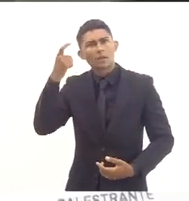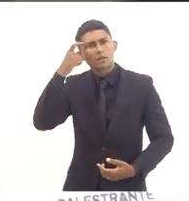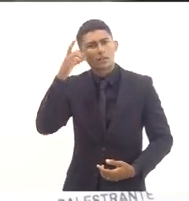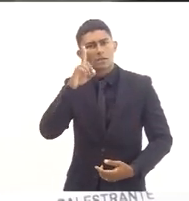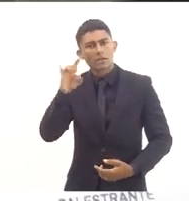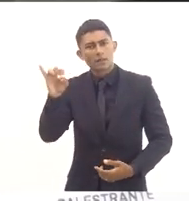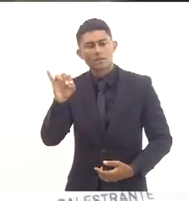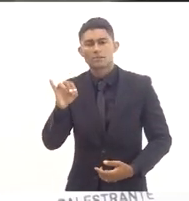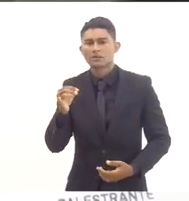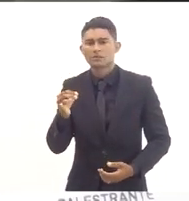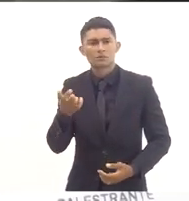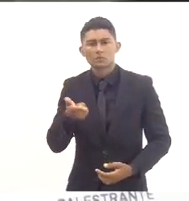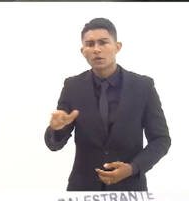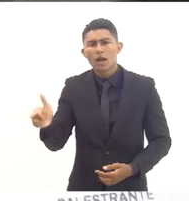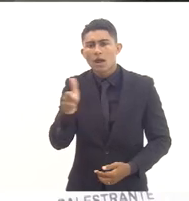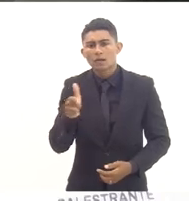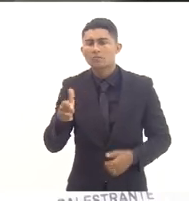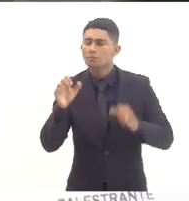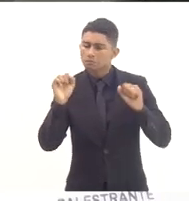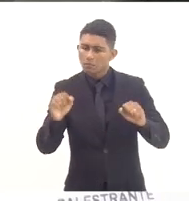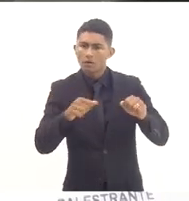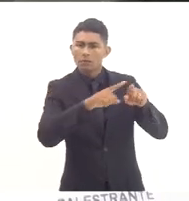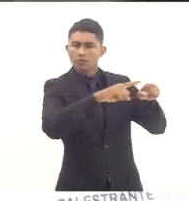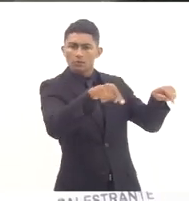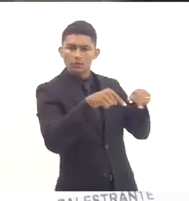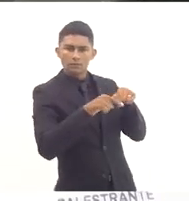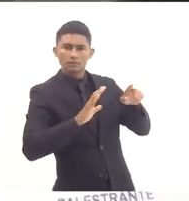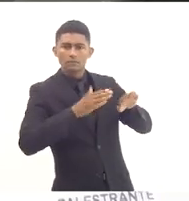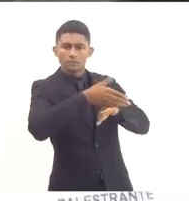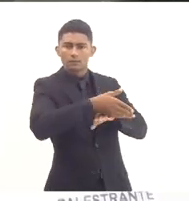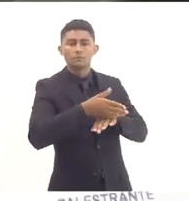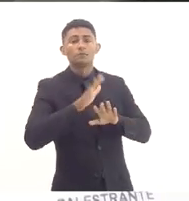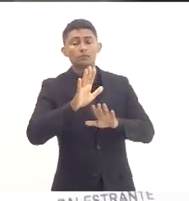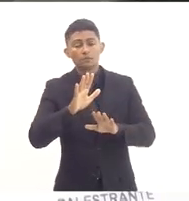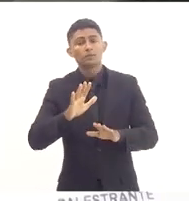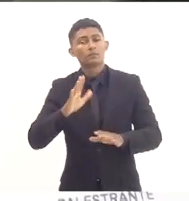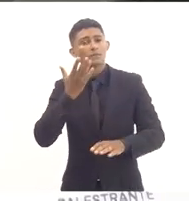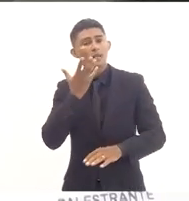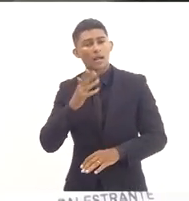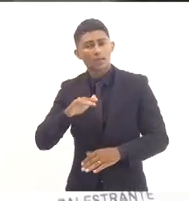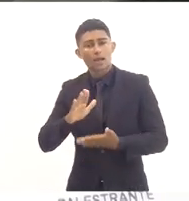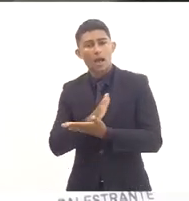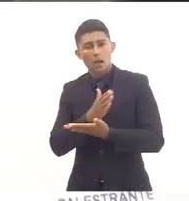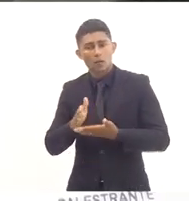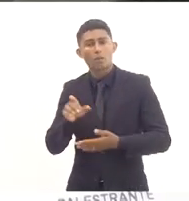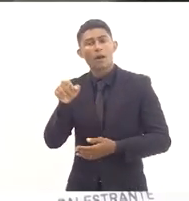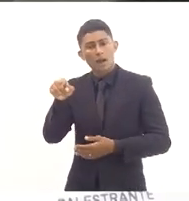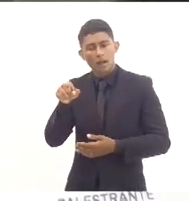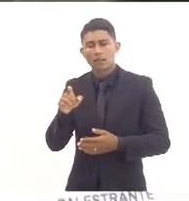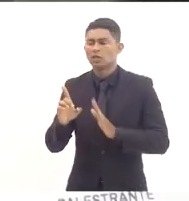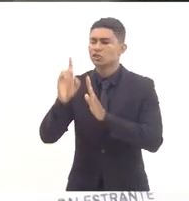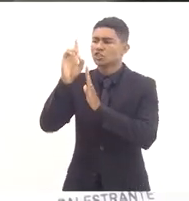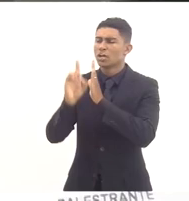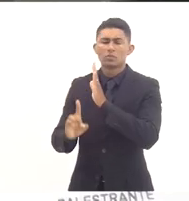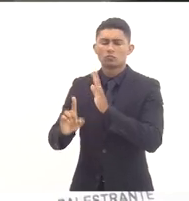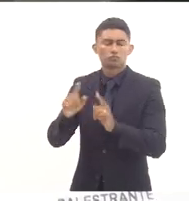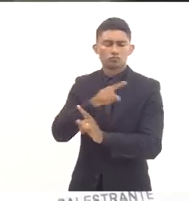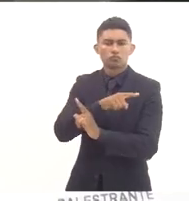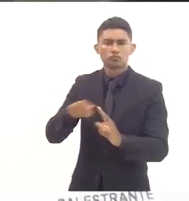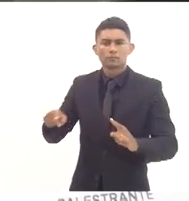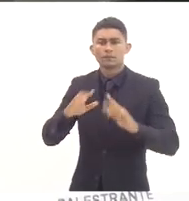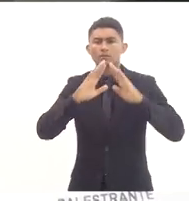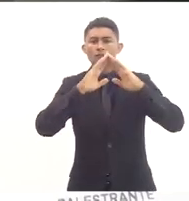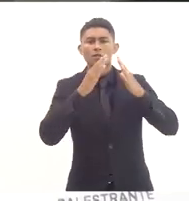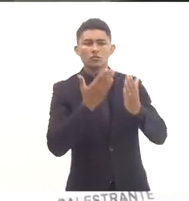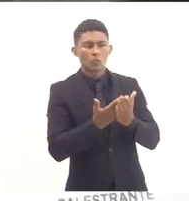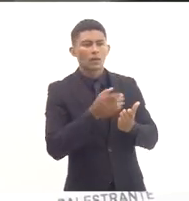não tem por que ele não tá numa sala regular lá mas existem crianças com Gemma então tem esse direito negado agora a escola tá fazendo de tudo